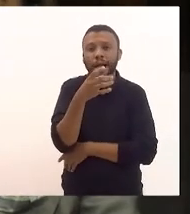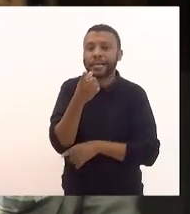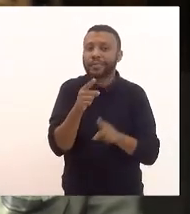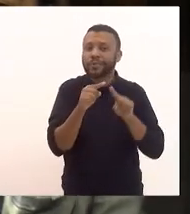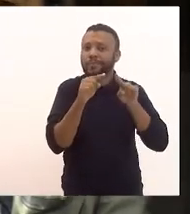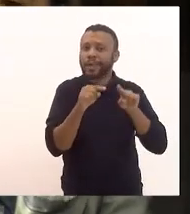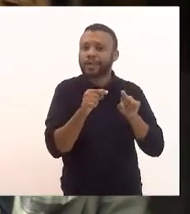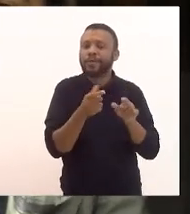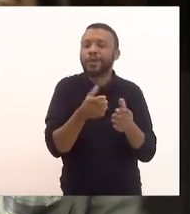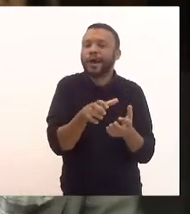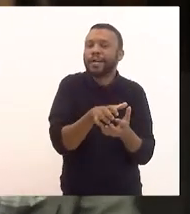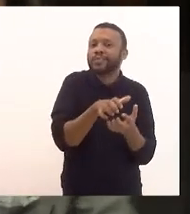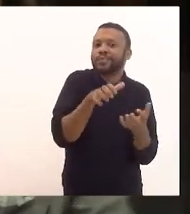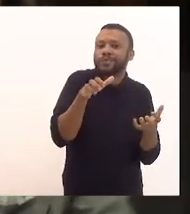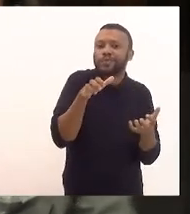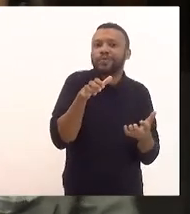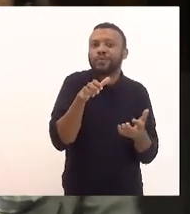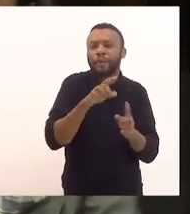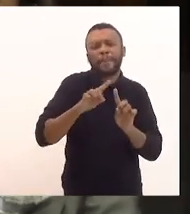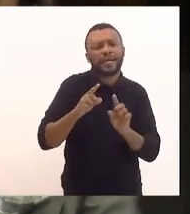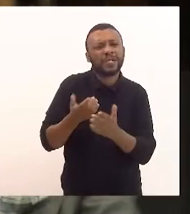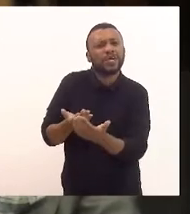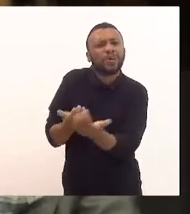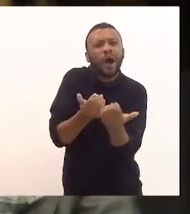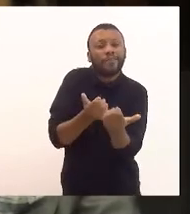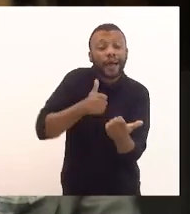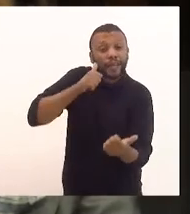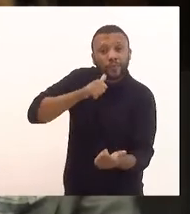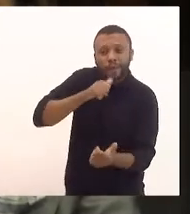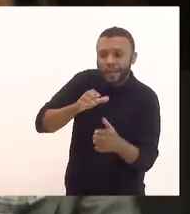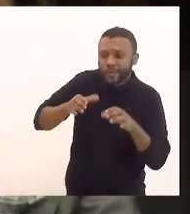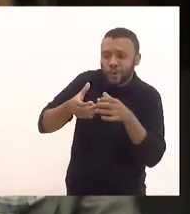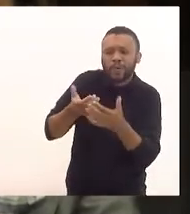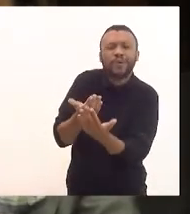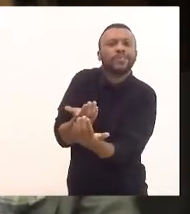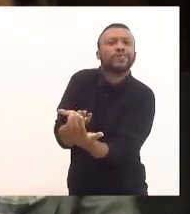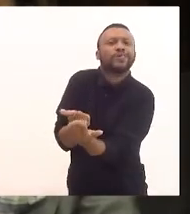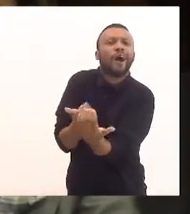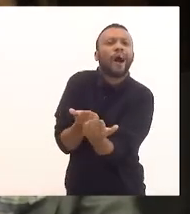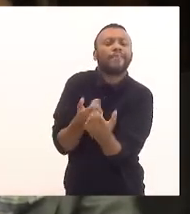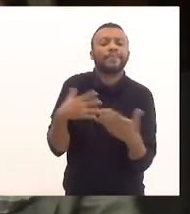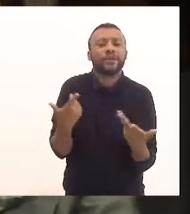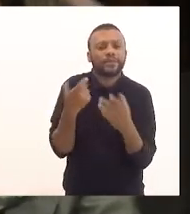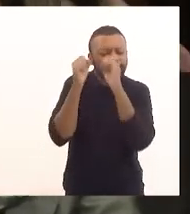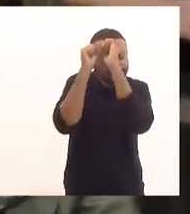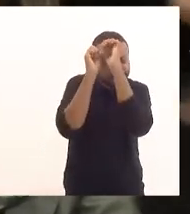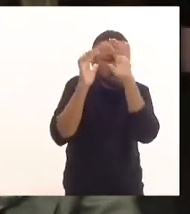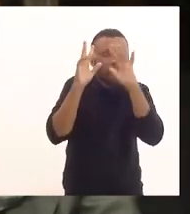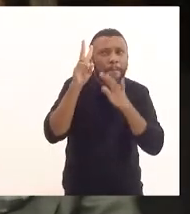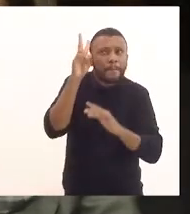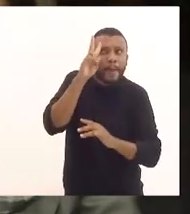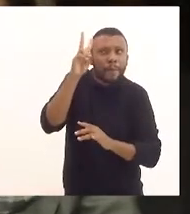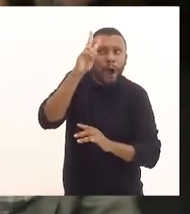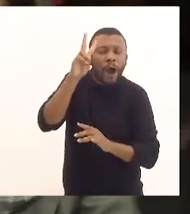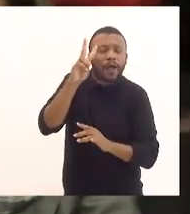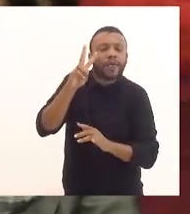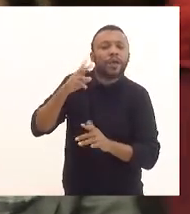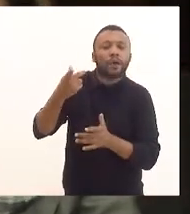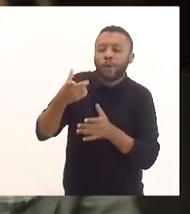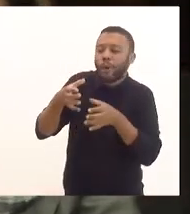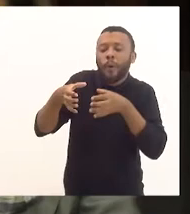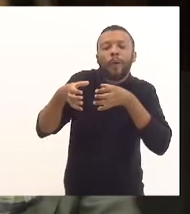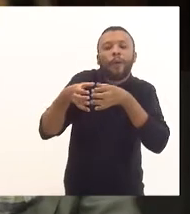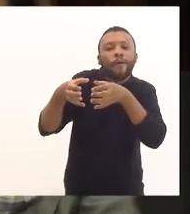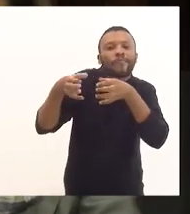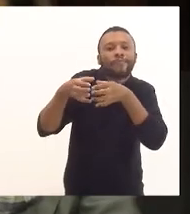ainda jovens as defensoras todas jovens e na minha memória a convivência